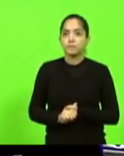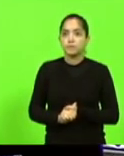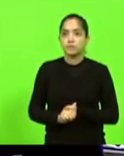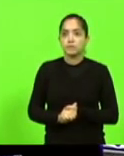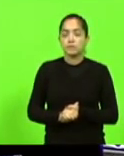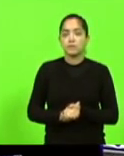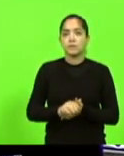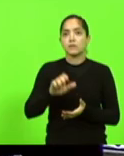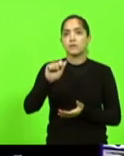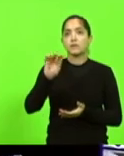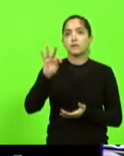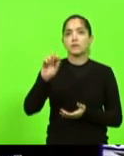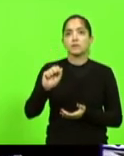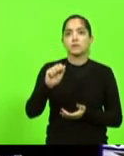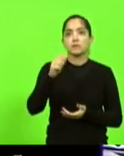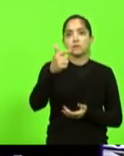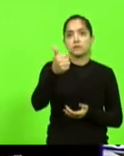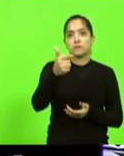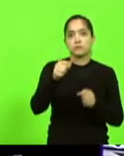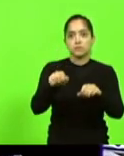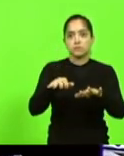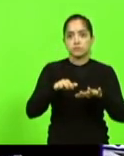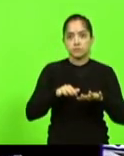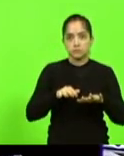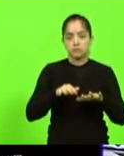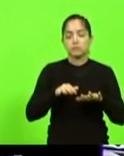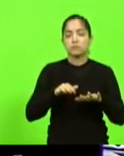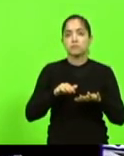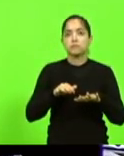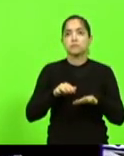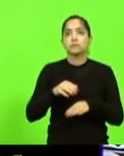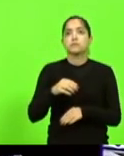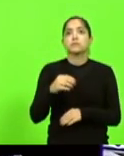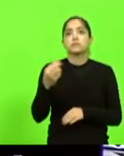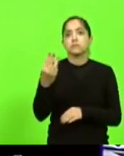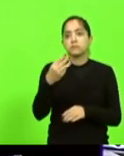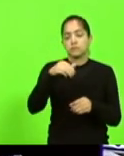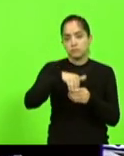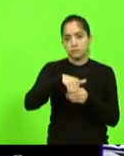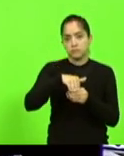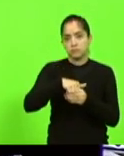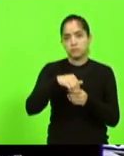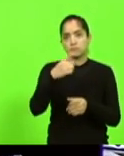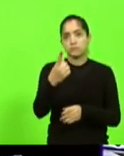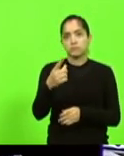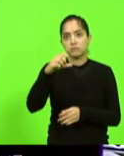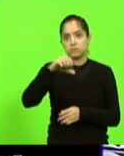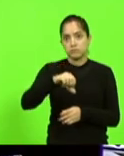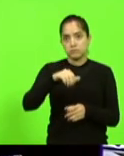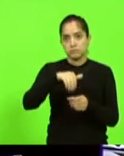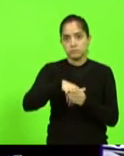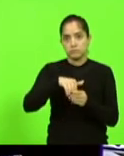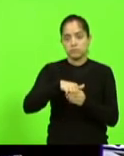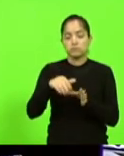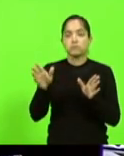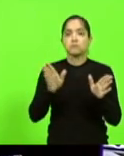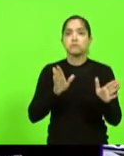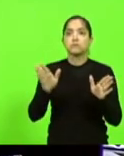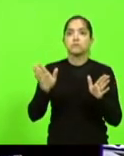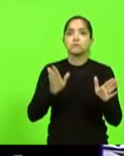Ata da 12ª sessão extraordinária da 3ª sessão legislativa da